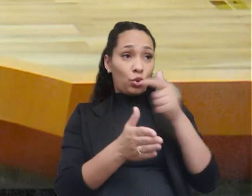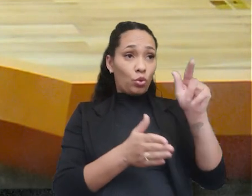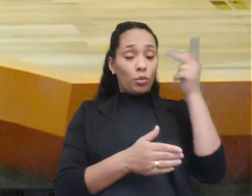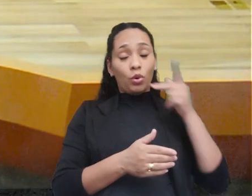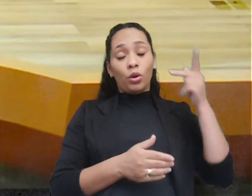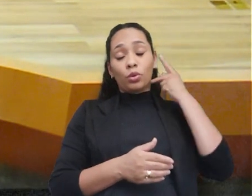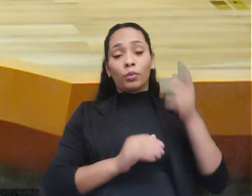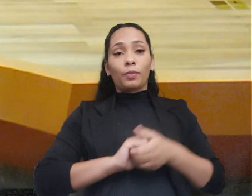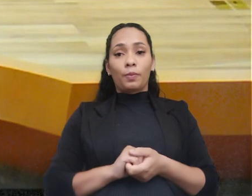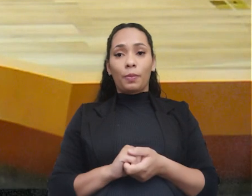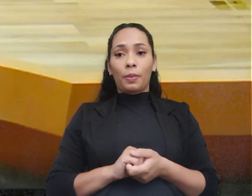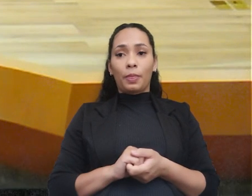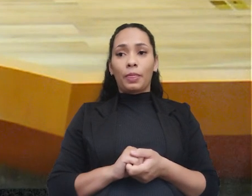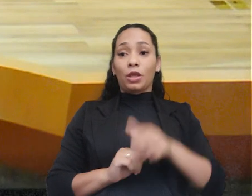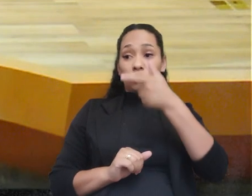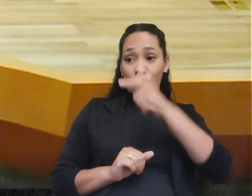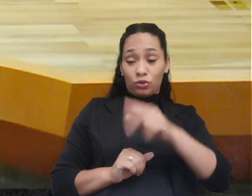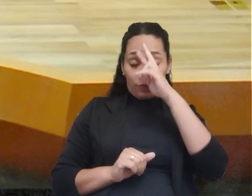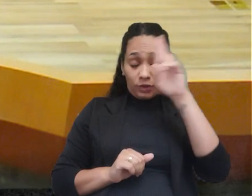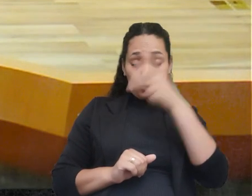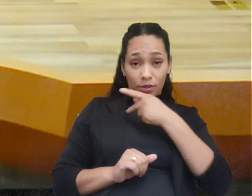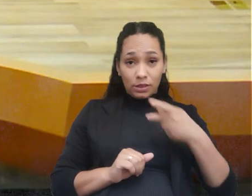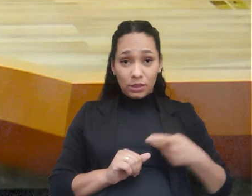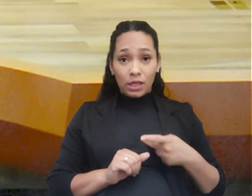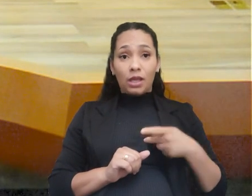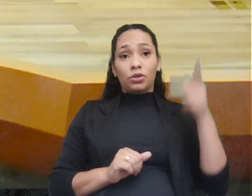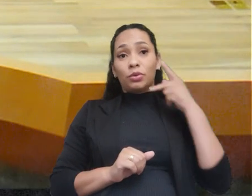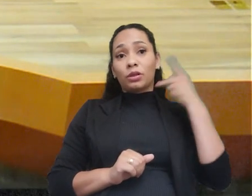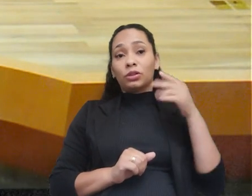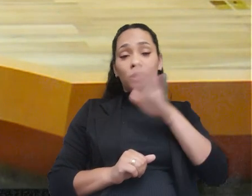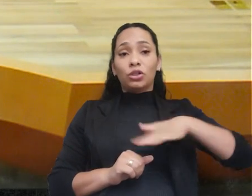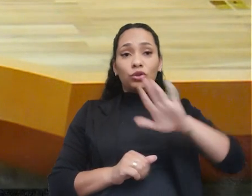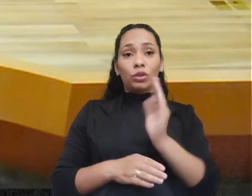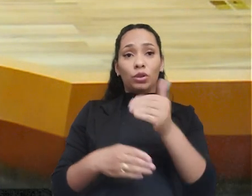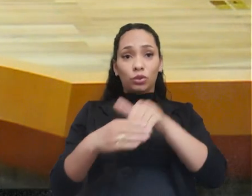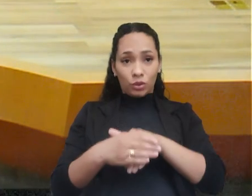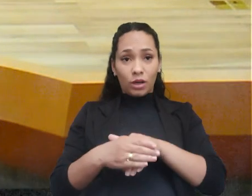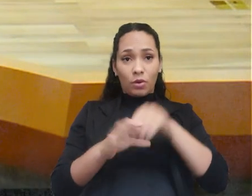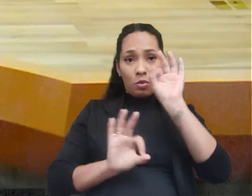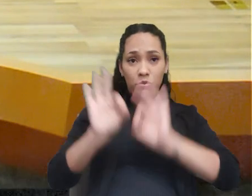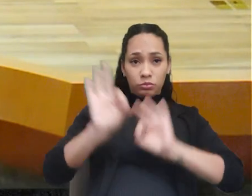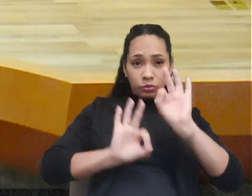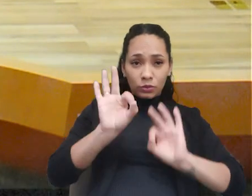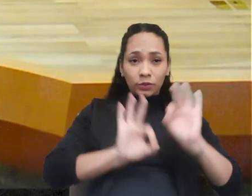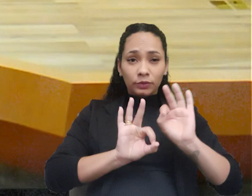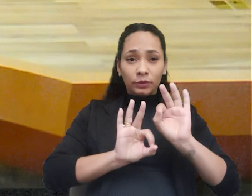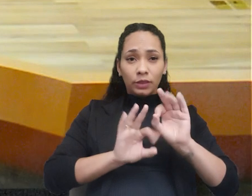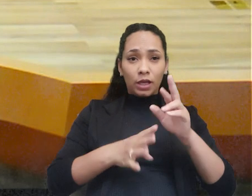procurador. Mais uma vez, senhor presidente, a Procuradoria Regional Eleitoral ratifica